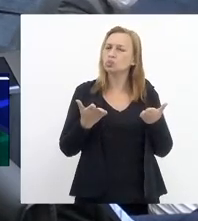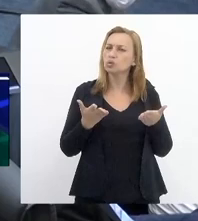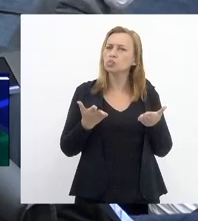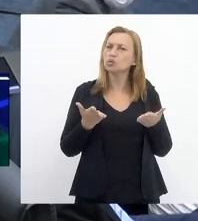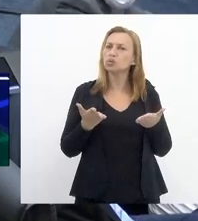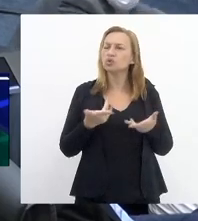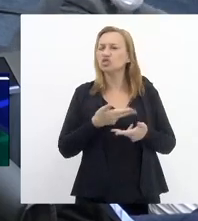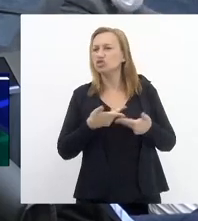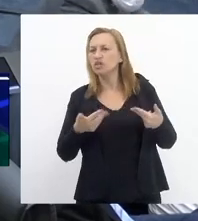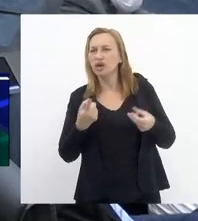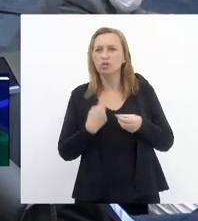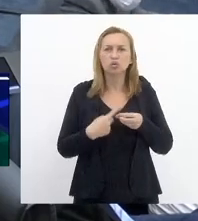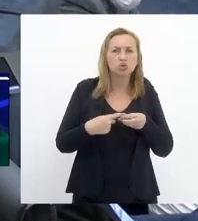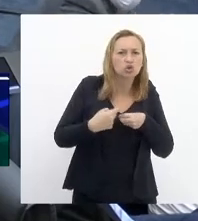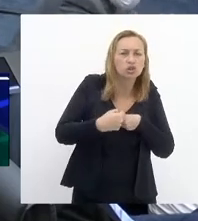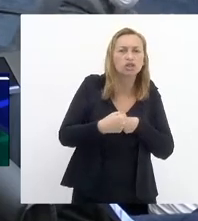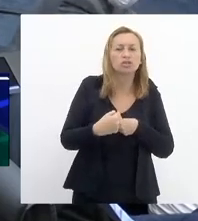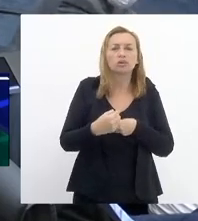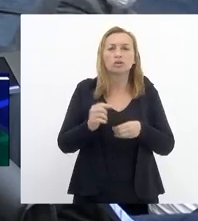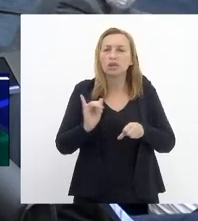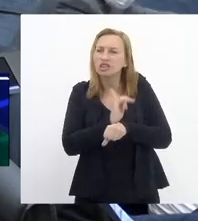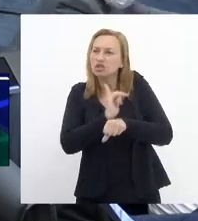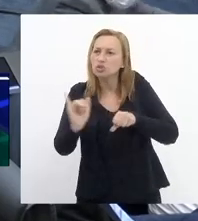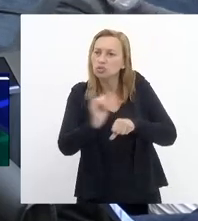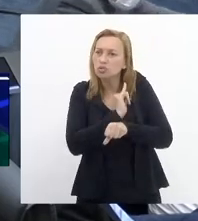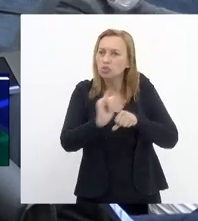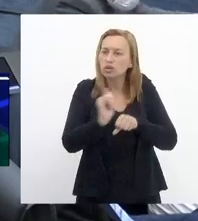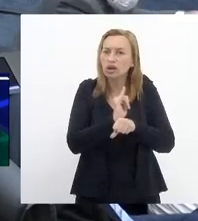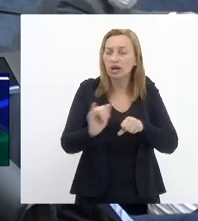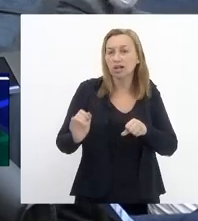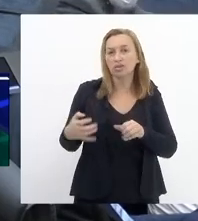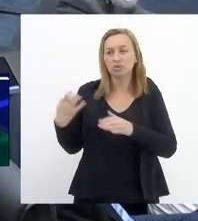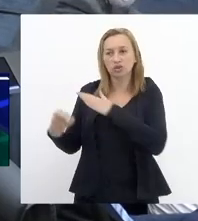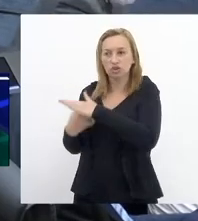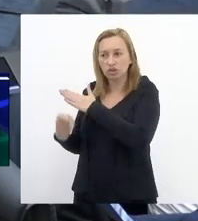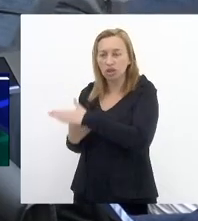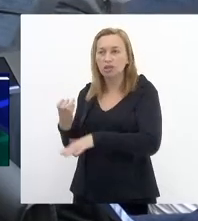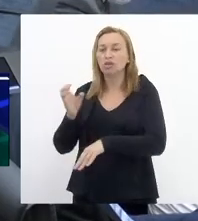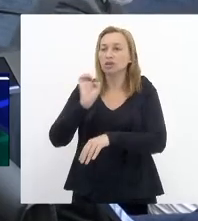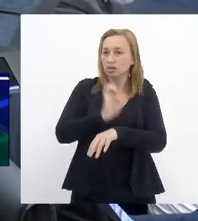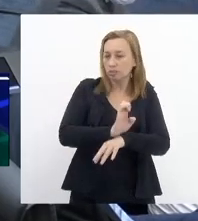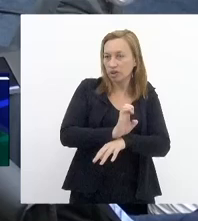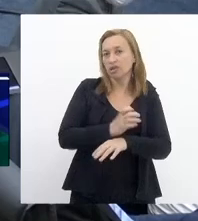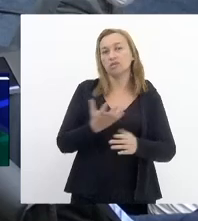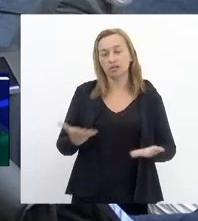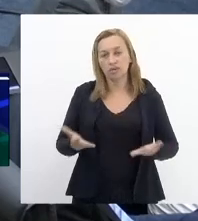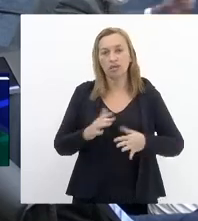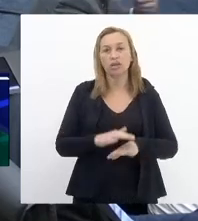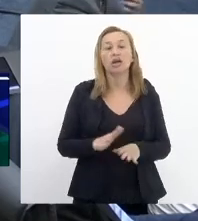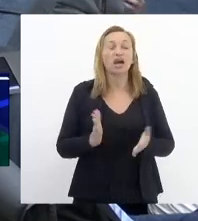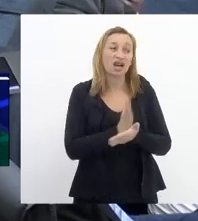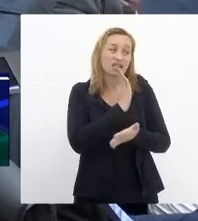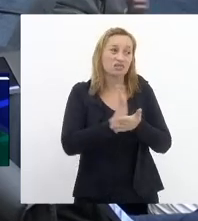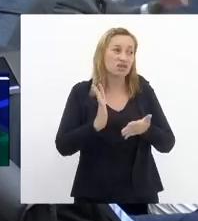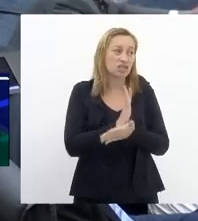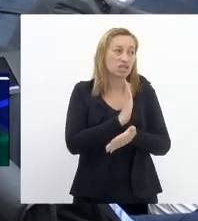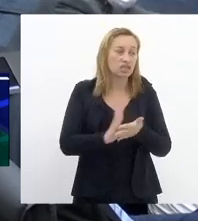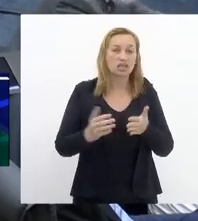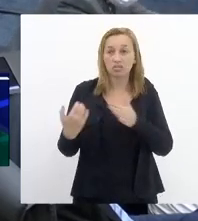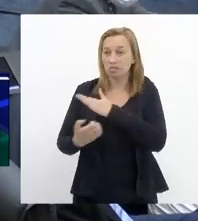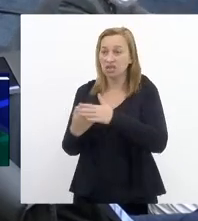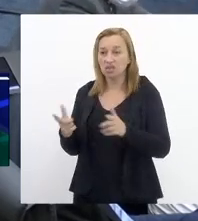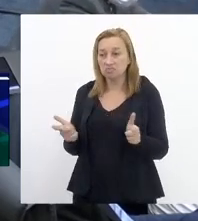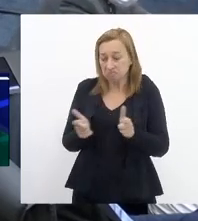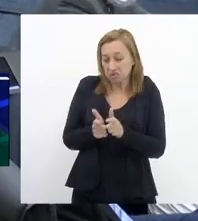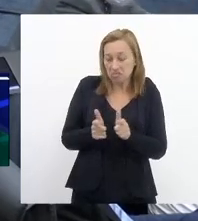vários municípios para se articular com o Estado e com empresas, que muitas vezes um município menor não consegue escala para